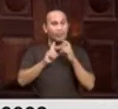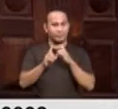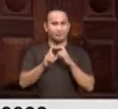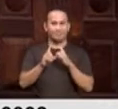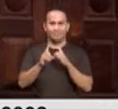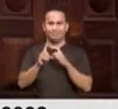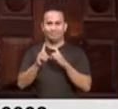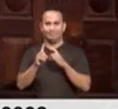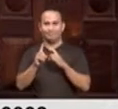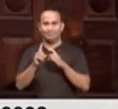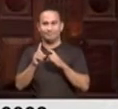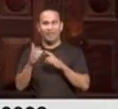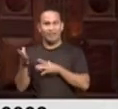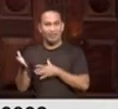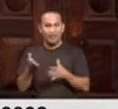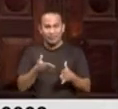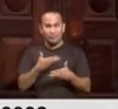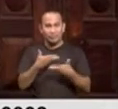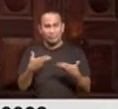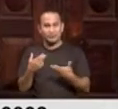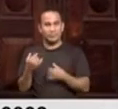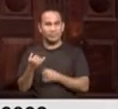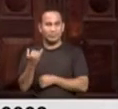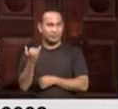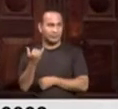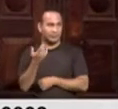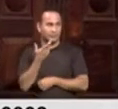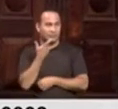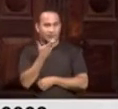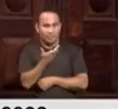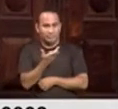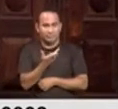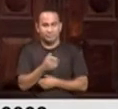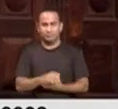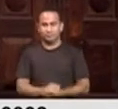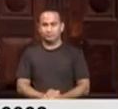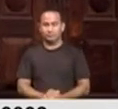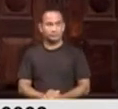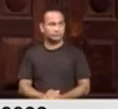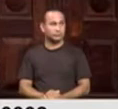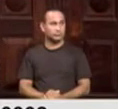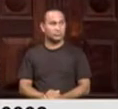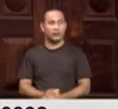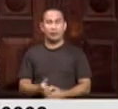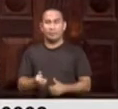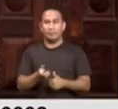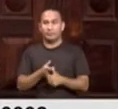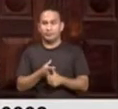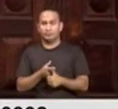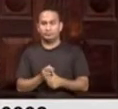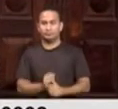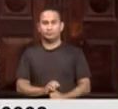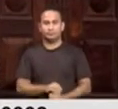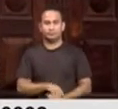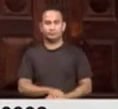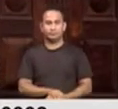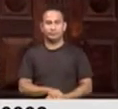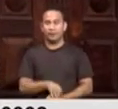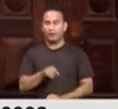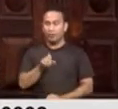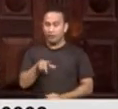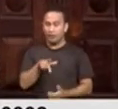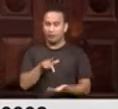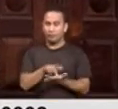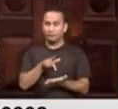debate. E aí entram alguns elementos importantes aqui. Entram alguns elementos importantes. Primeiro, é